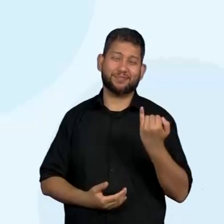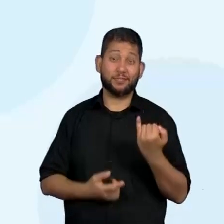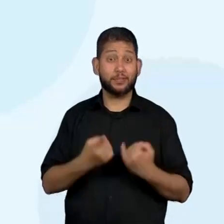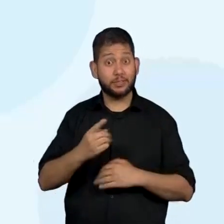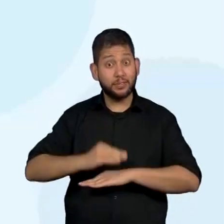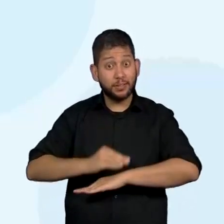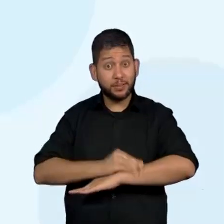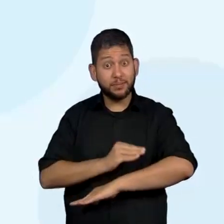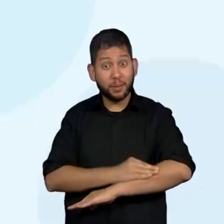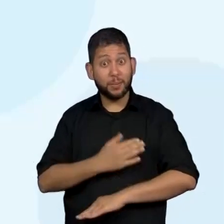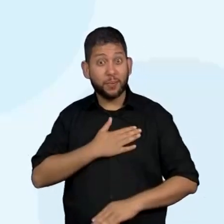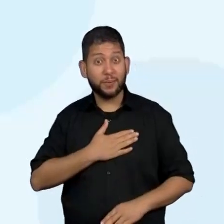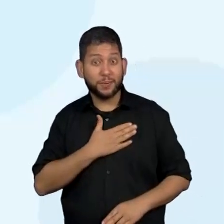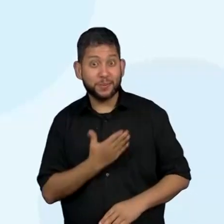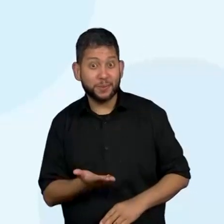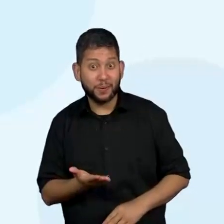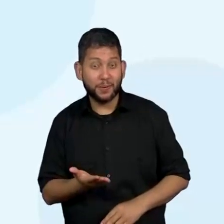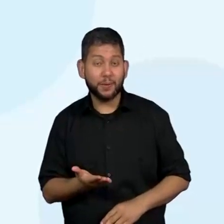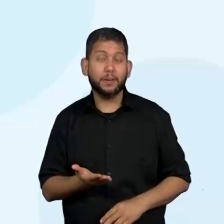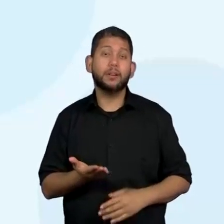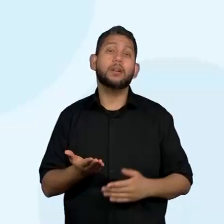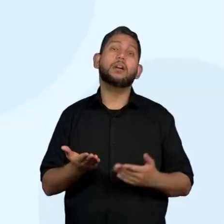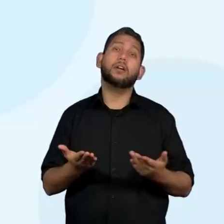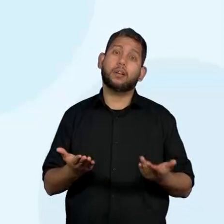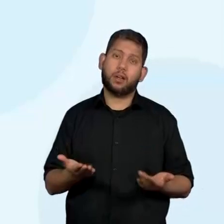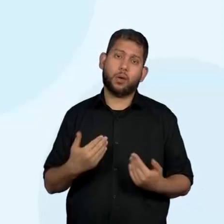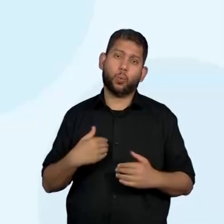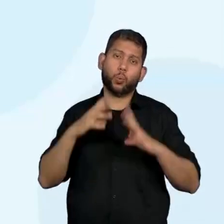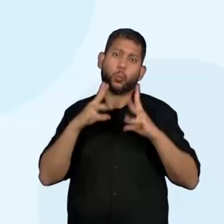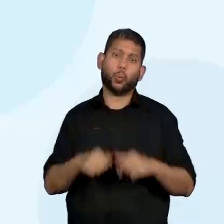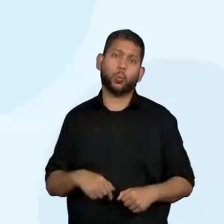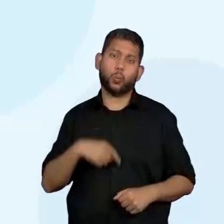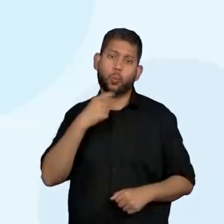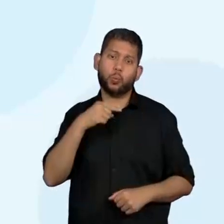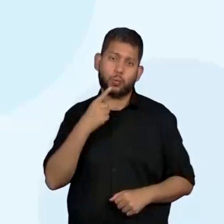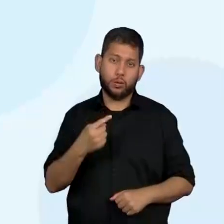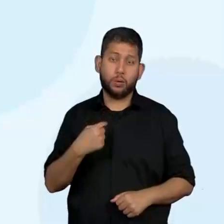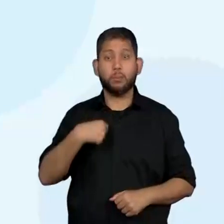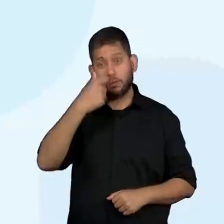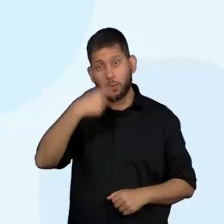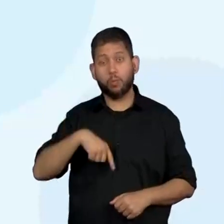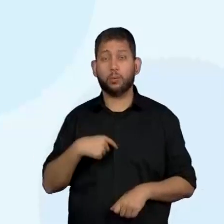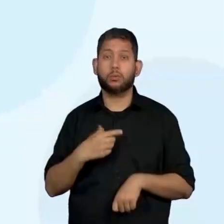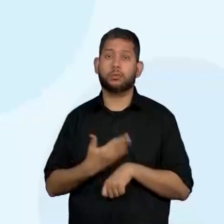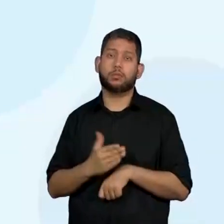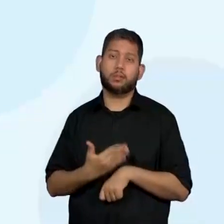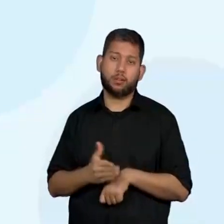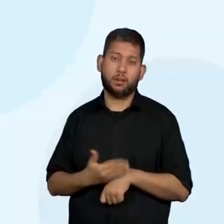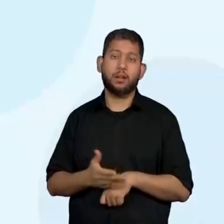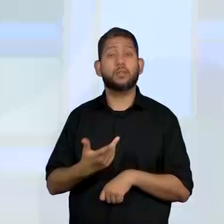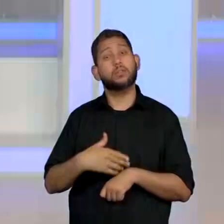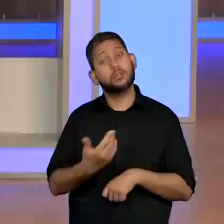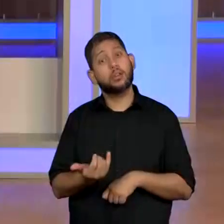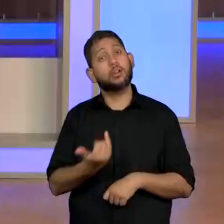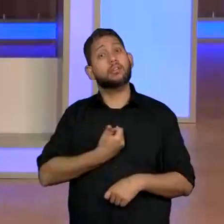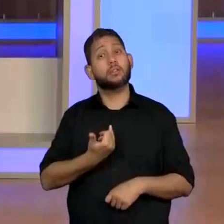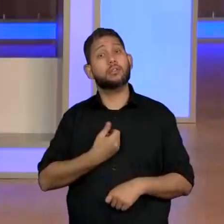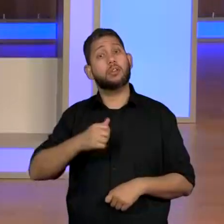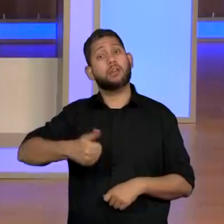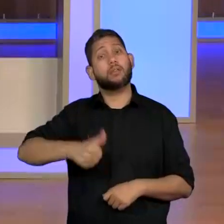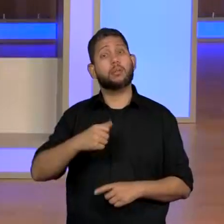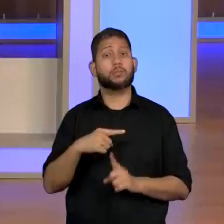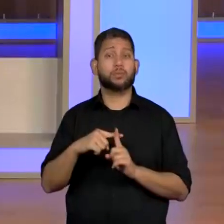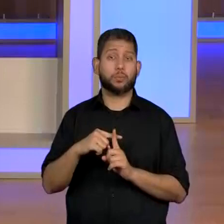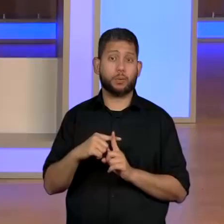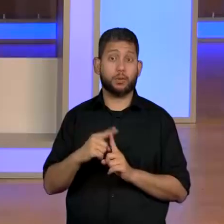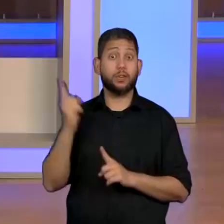com a professora Juliana que o professor aqui não conseguiu fazer todo aí mas vou treinar avaliei positivamente a nossa aula e quanto